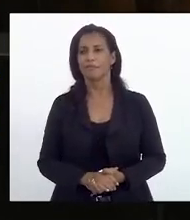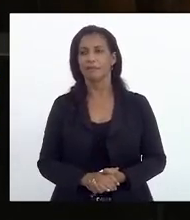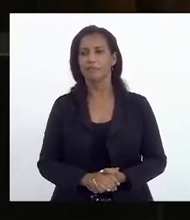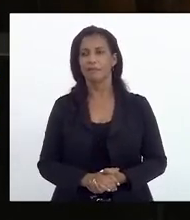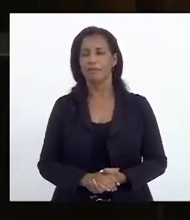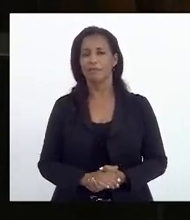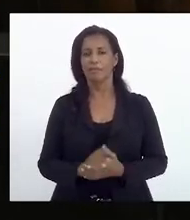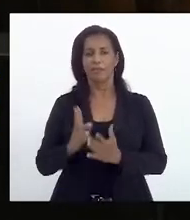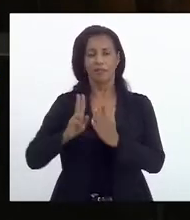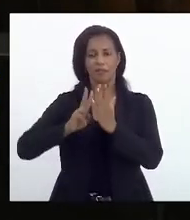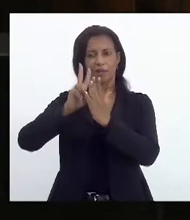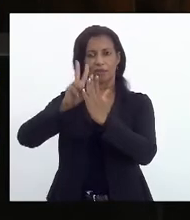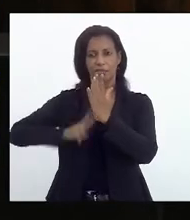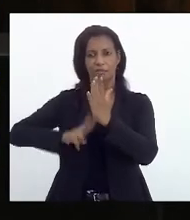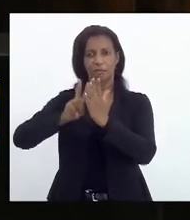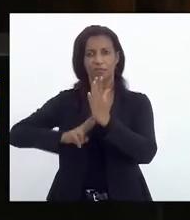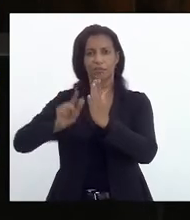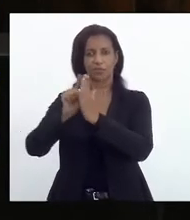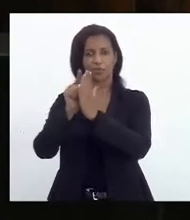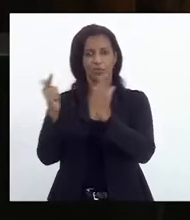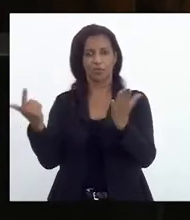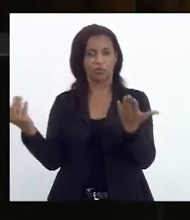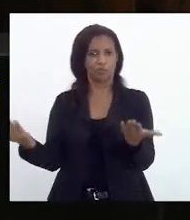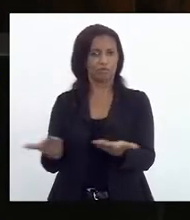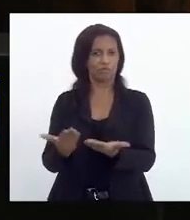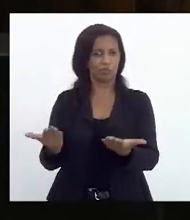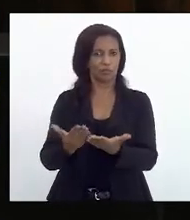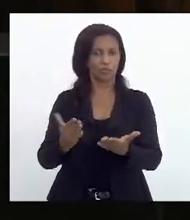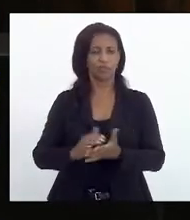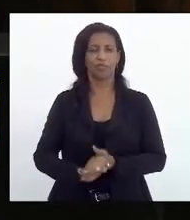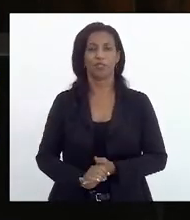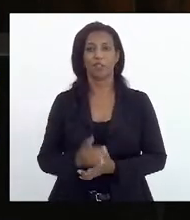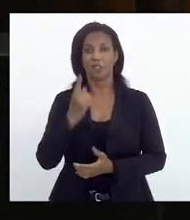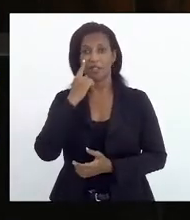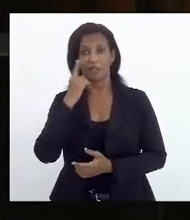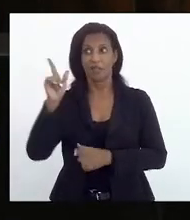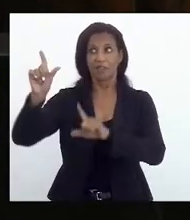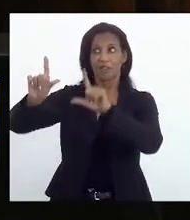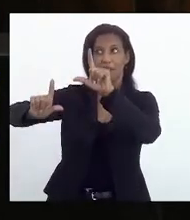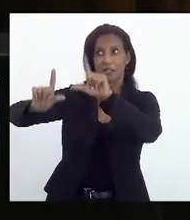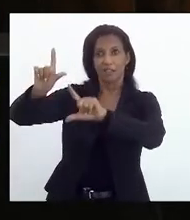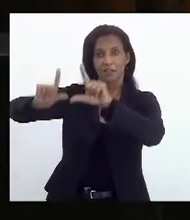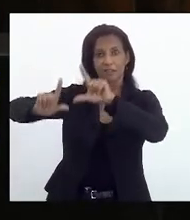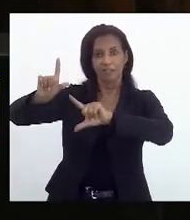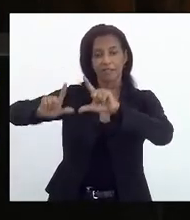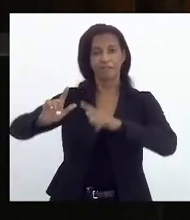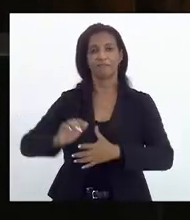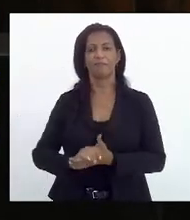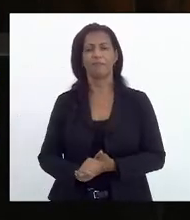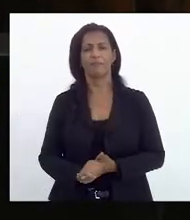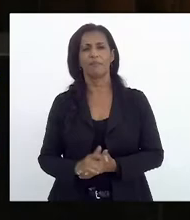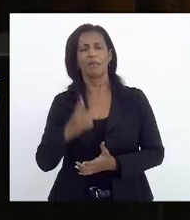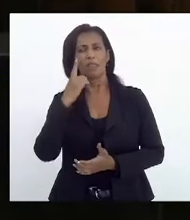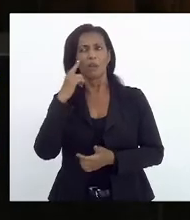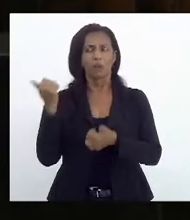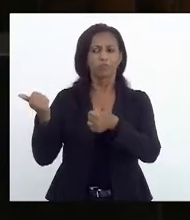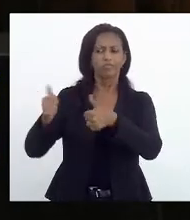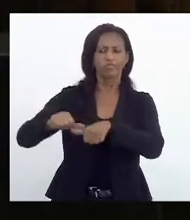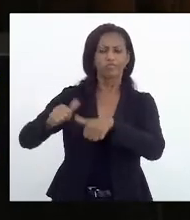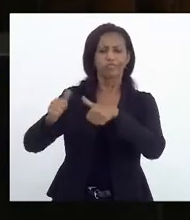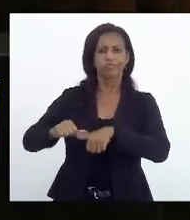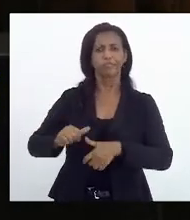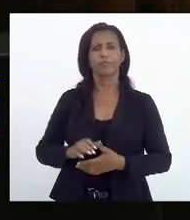ao ler os jornais hoje e ao ver televisão verifiquei